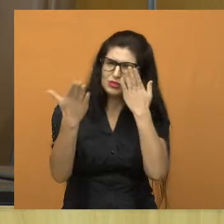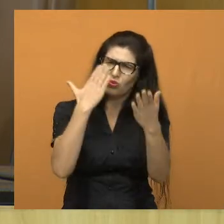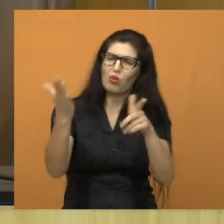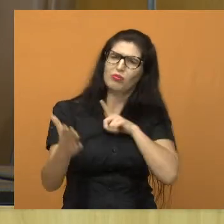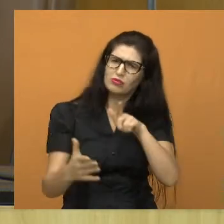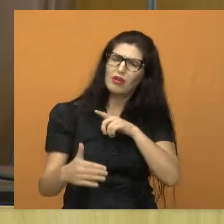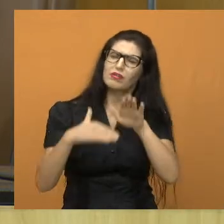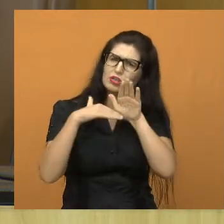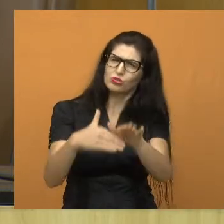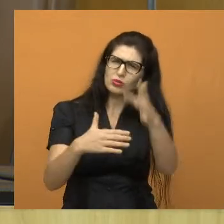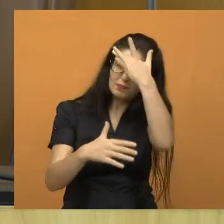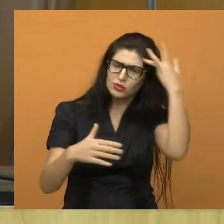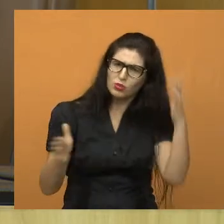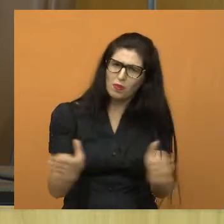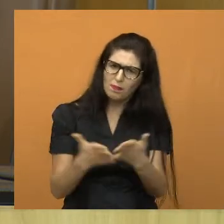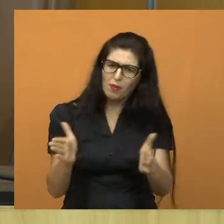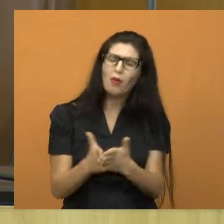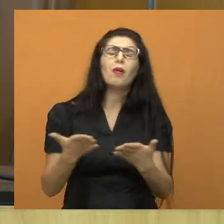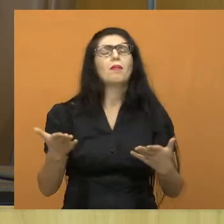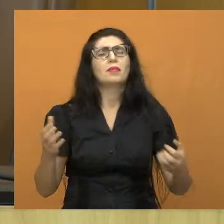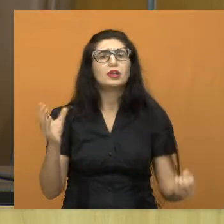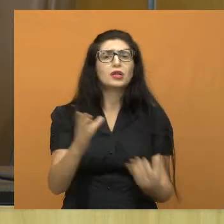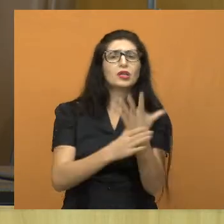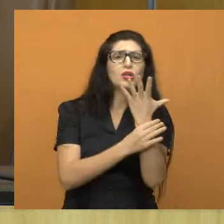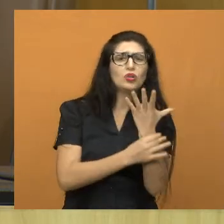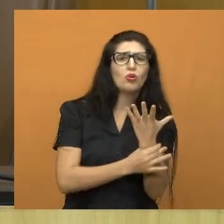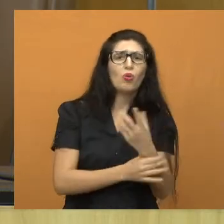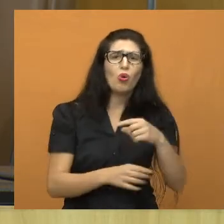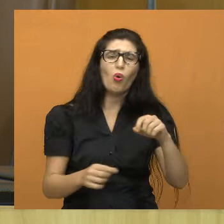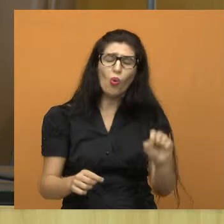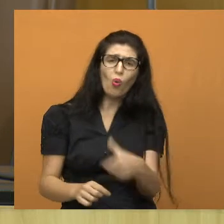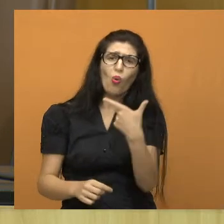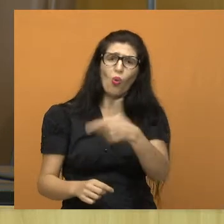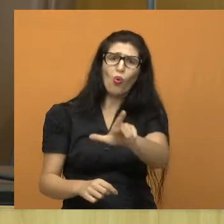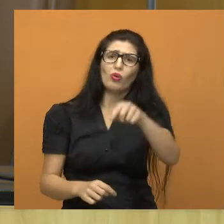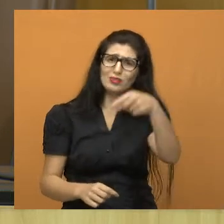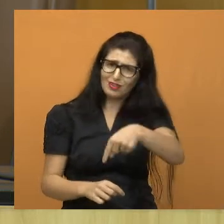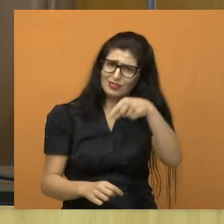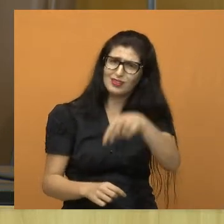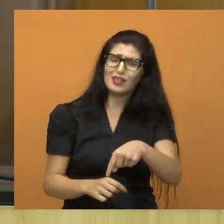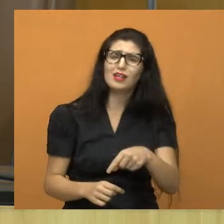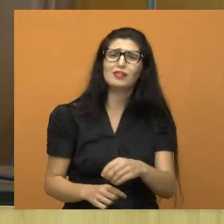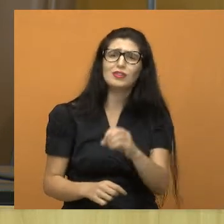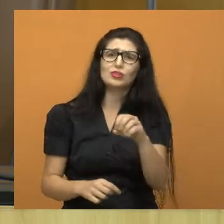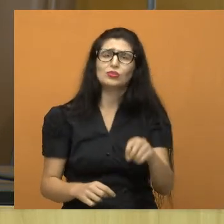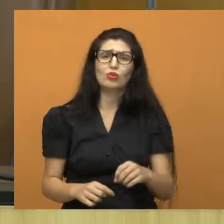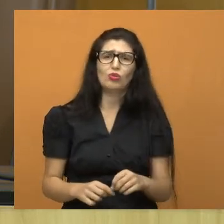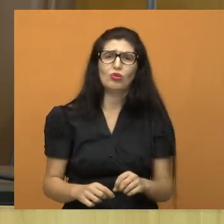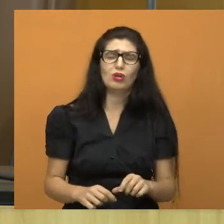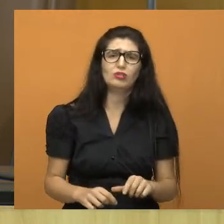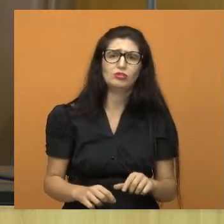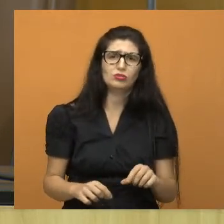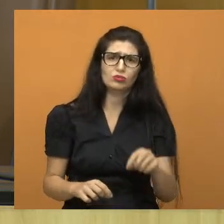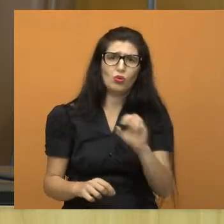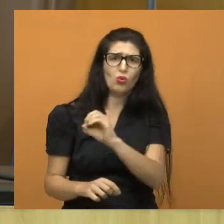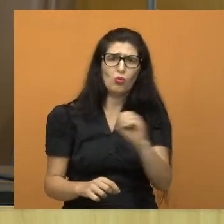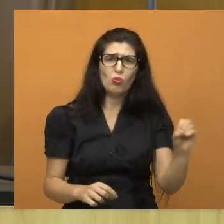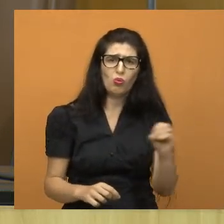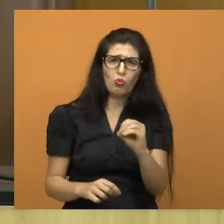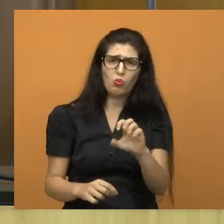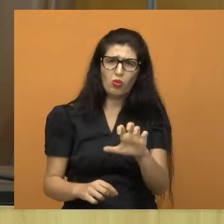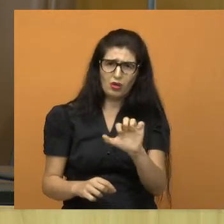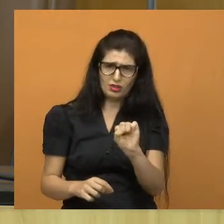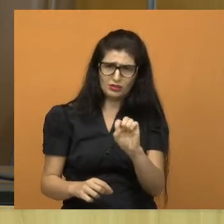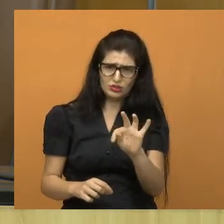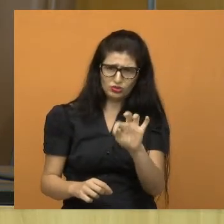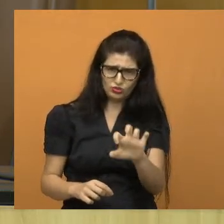Nós inauguramos mais uma unidade agora na região oeste, eu acho que foi uma entrega importante, porque hoje a gente tem um diagnóstico socioassistencial que na